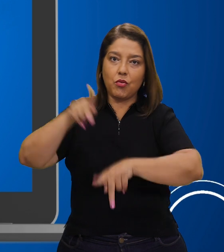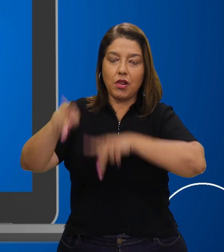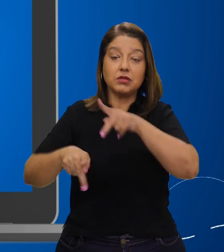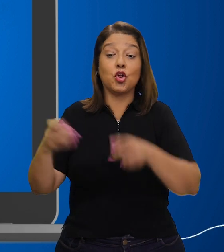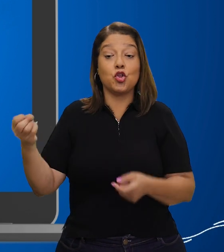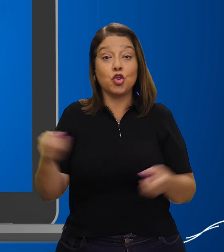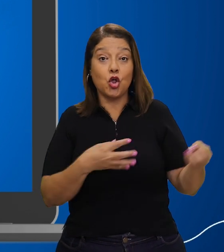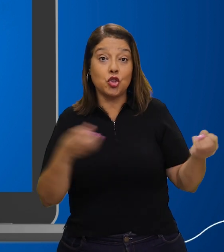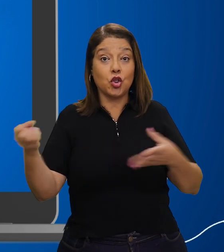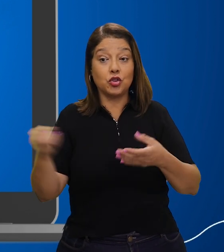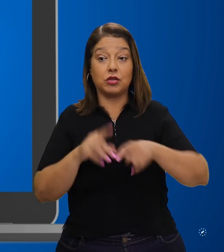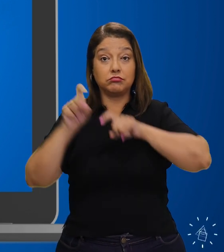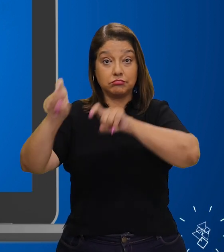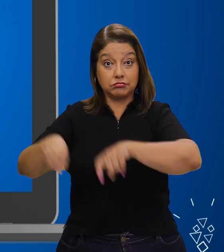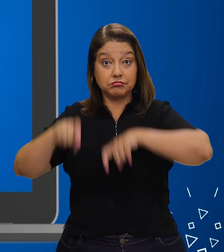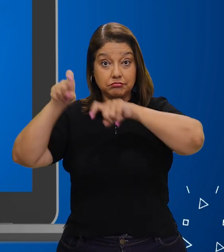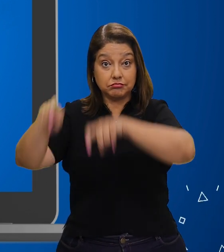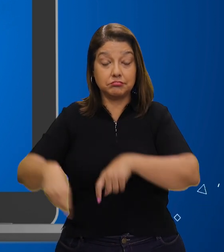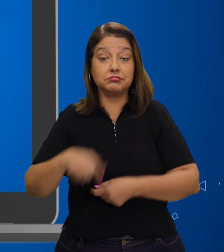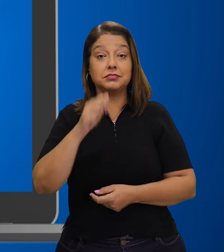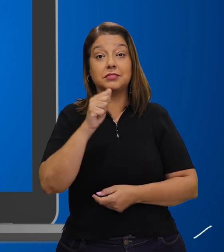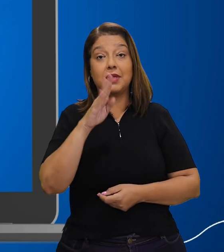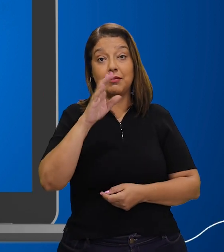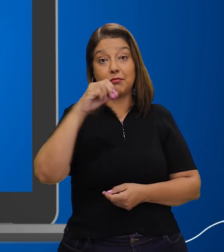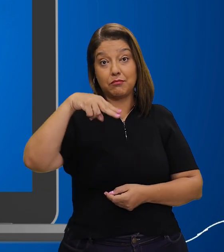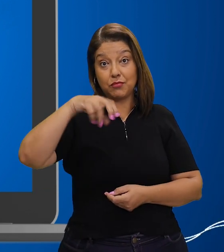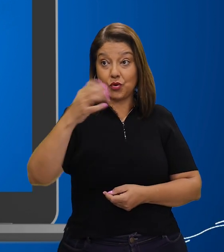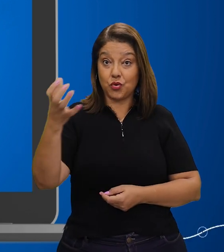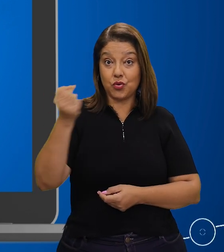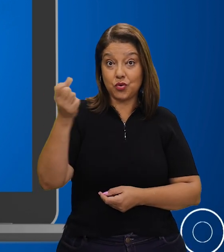agricultura, aborto, violência e uso